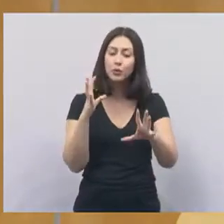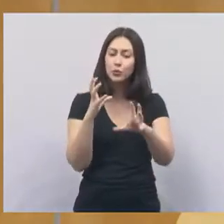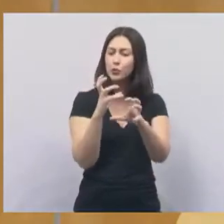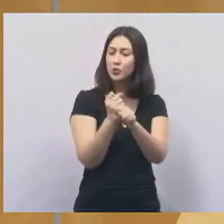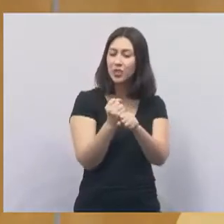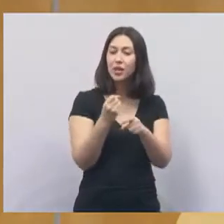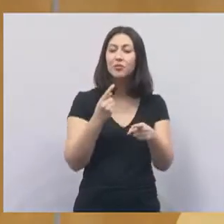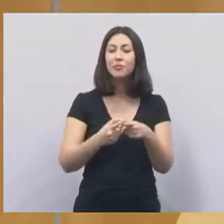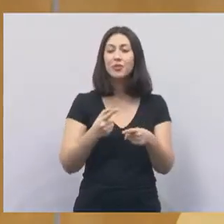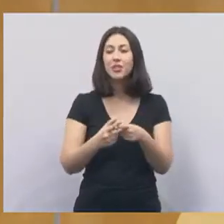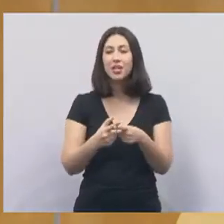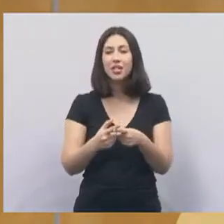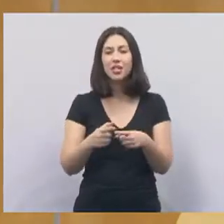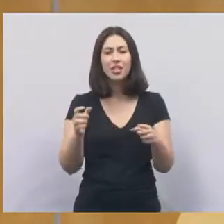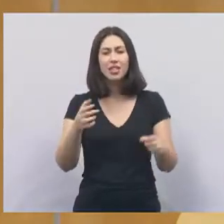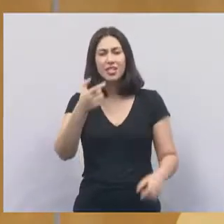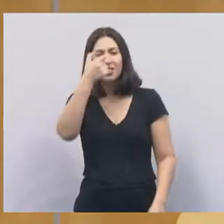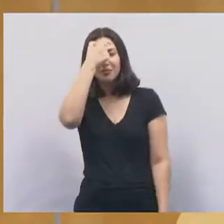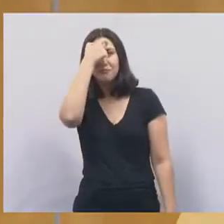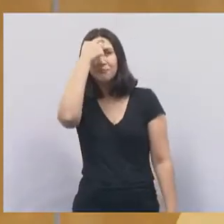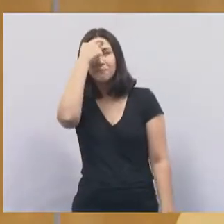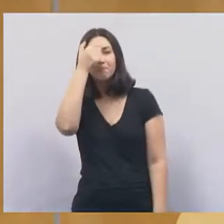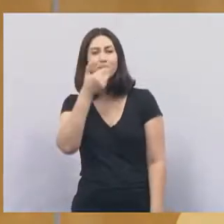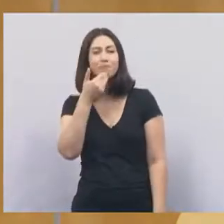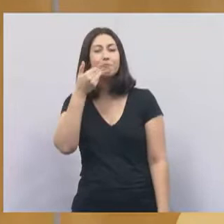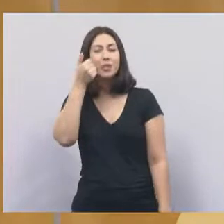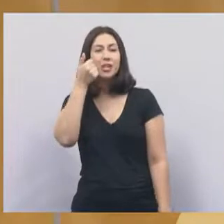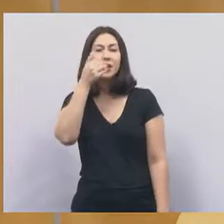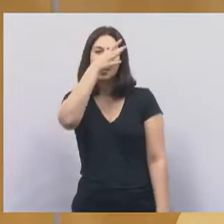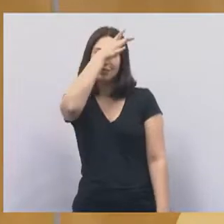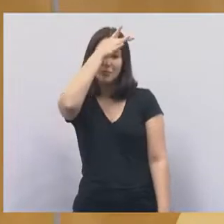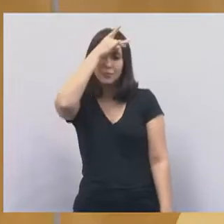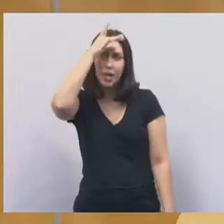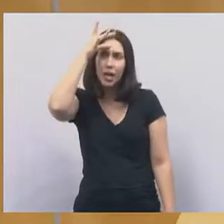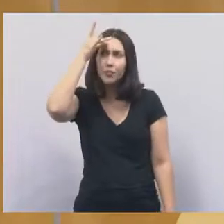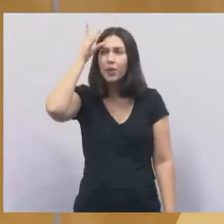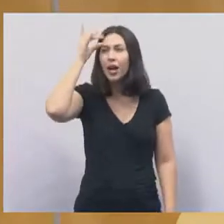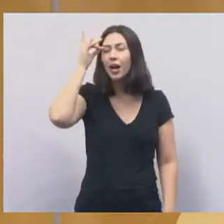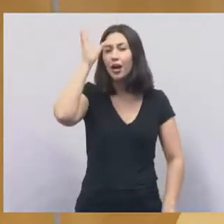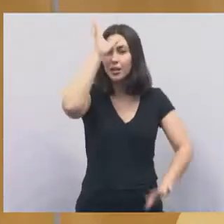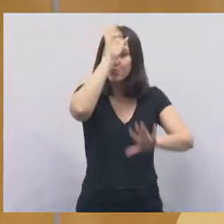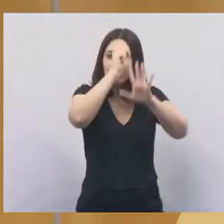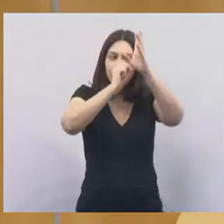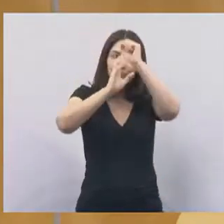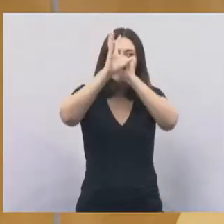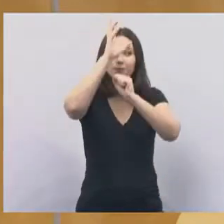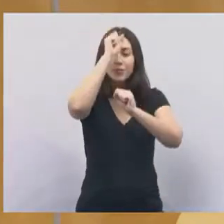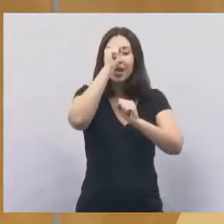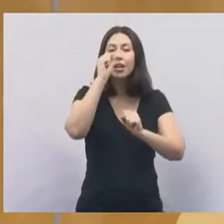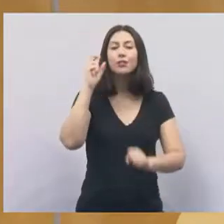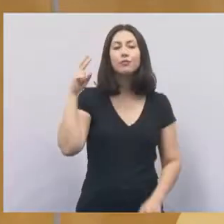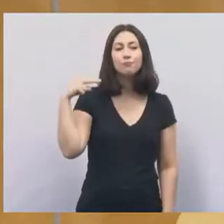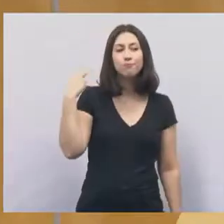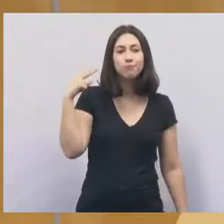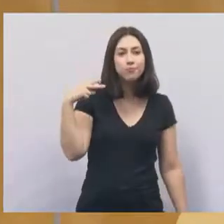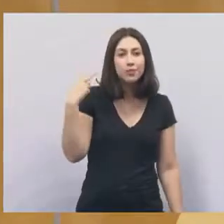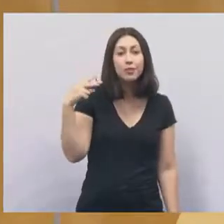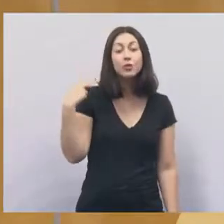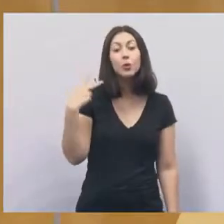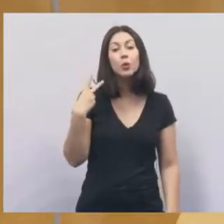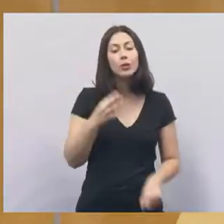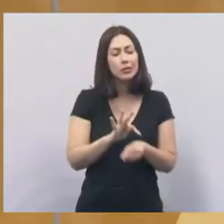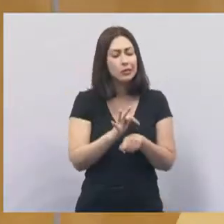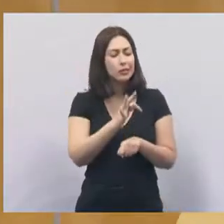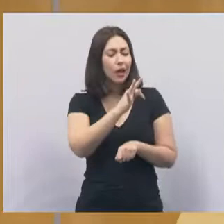isso porque fica fresco na cabeça da gente a gente acaba aprendendo com demais vereadores com técnicos